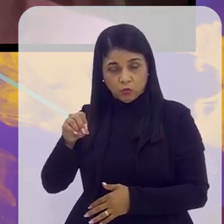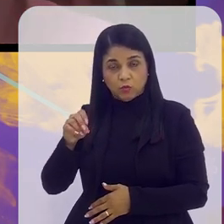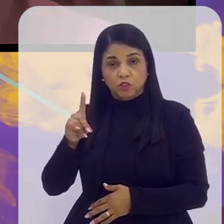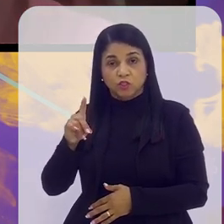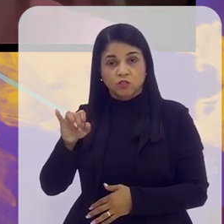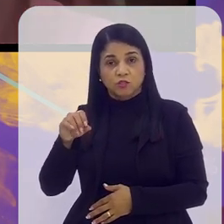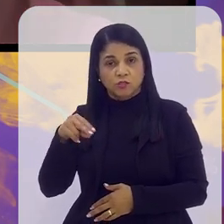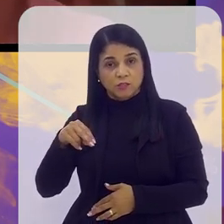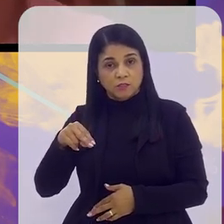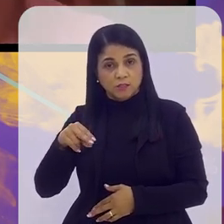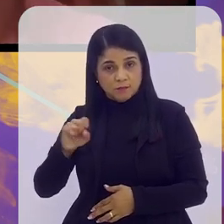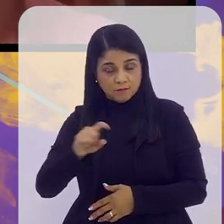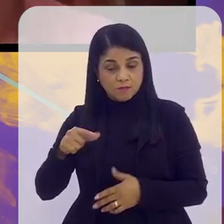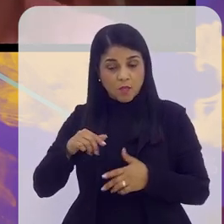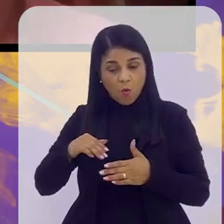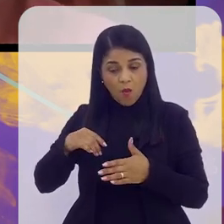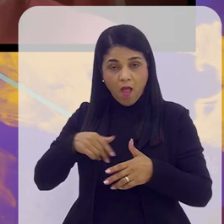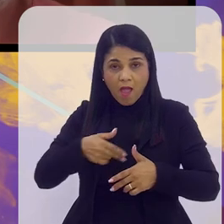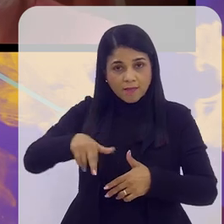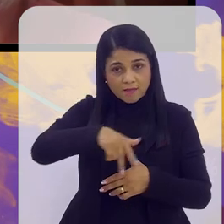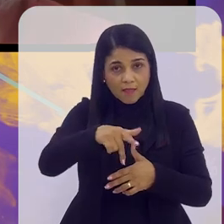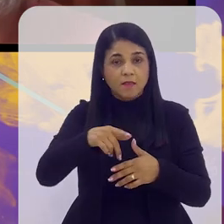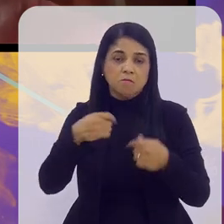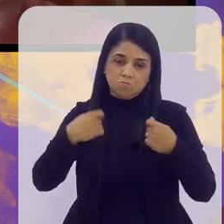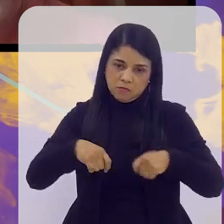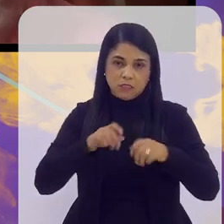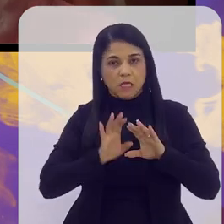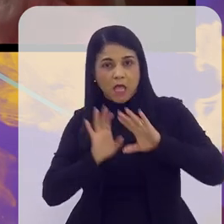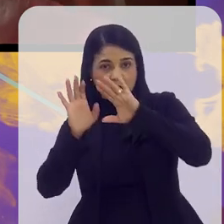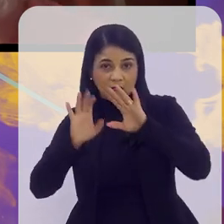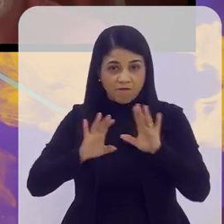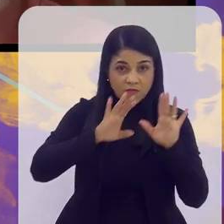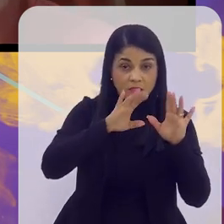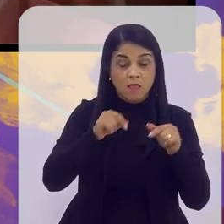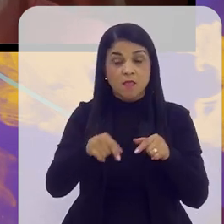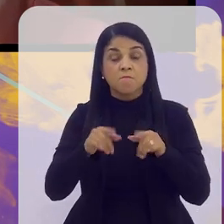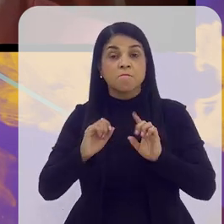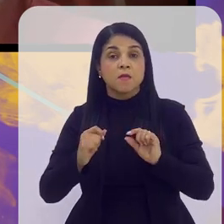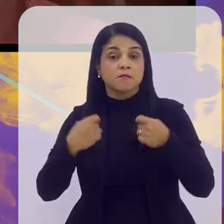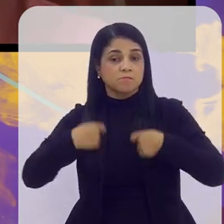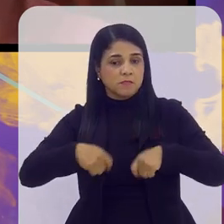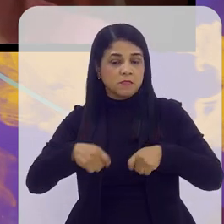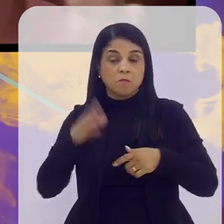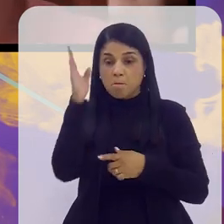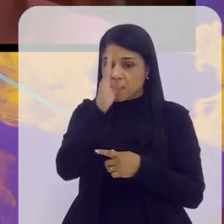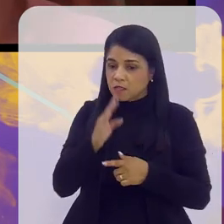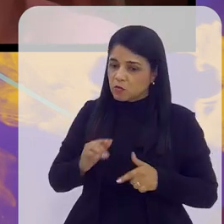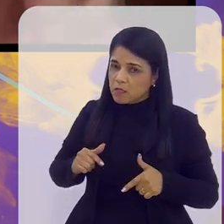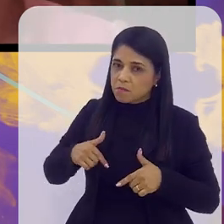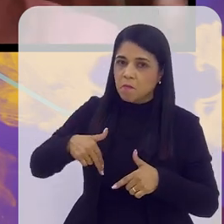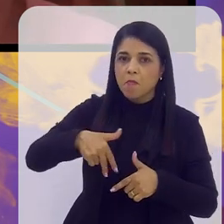Eu acho que o Brasil atacar. Tem que ir pro ataque. Tudo bem, você tem que saber se defender. Sim. Mas o Brasil sempre foi ataque, né?